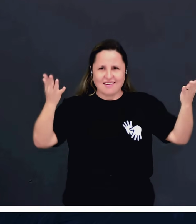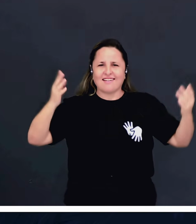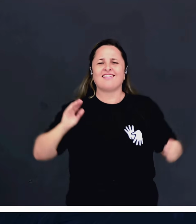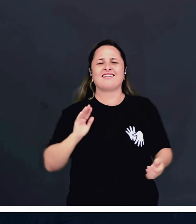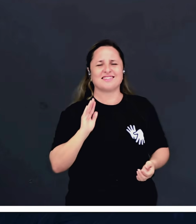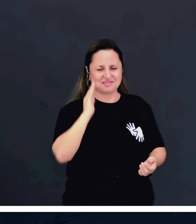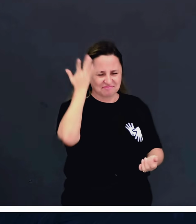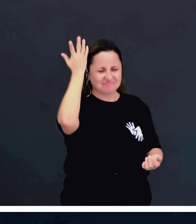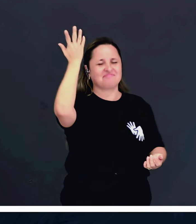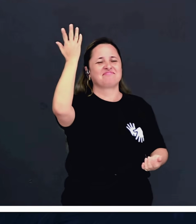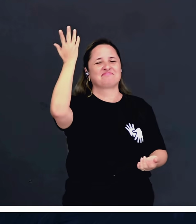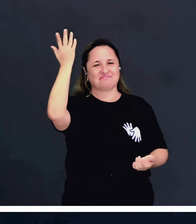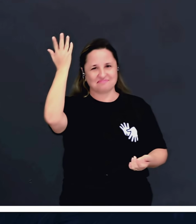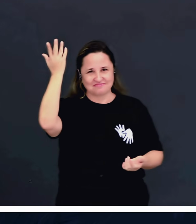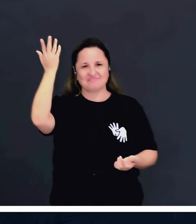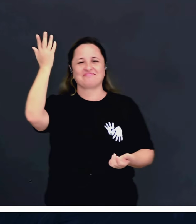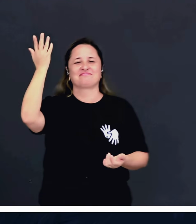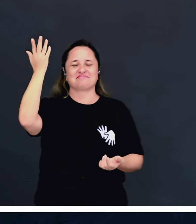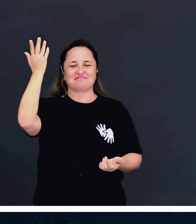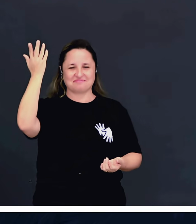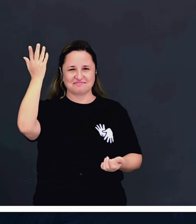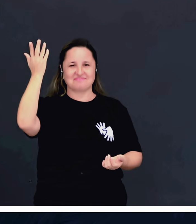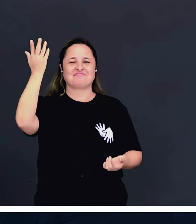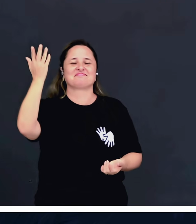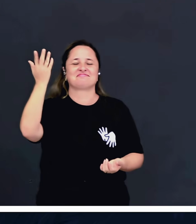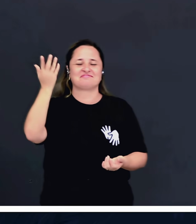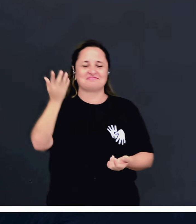o impossível